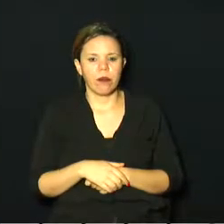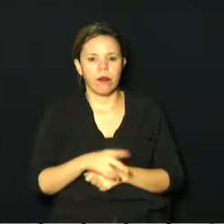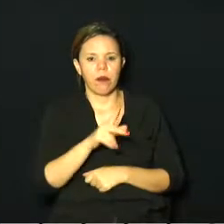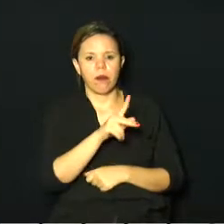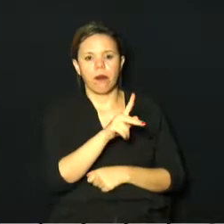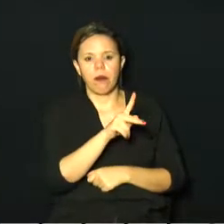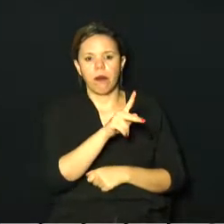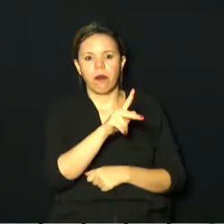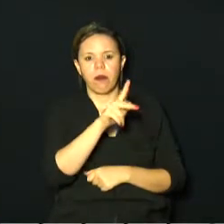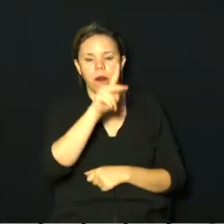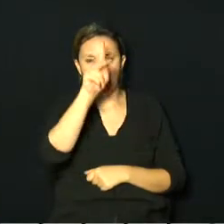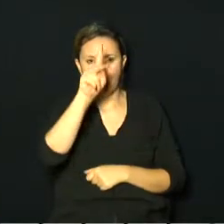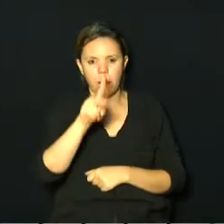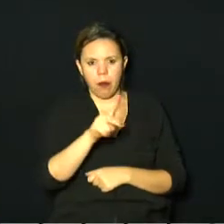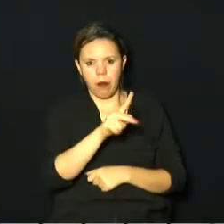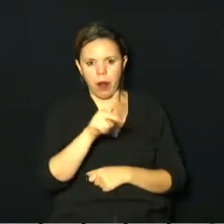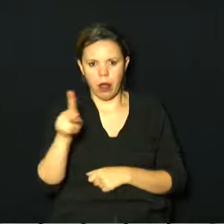né?